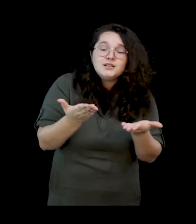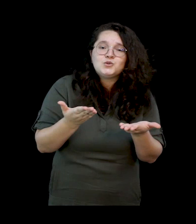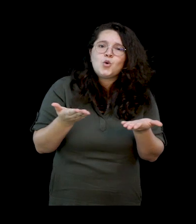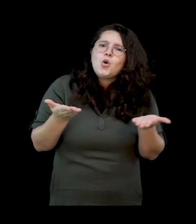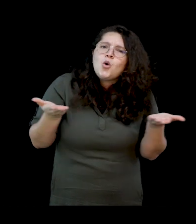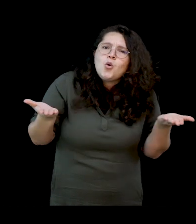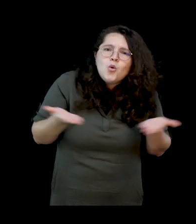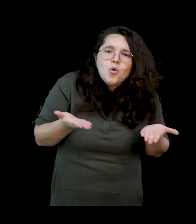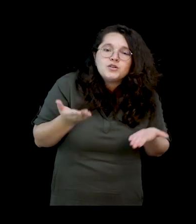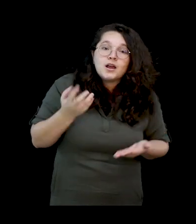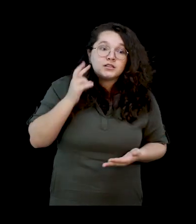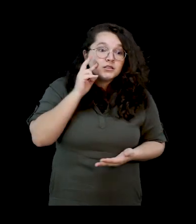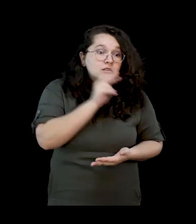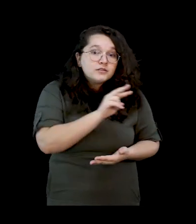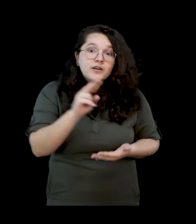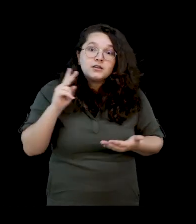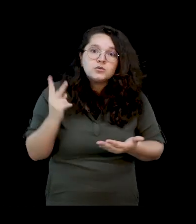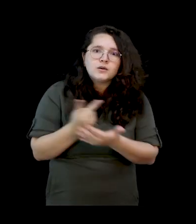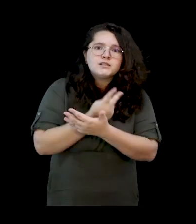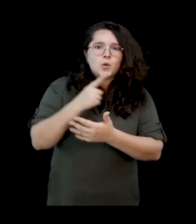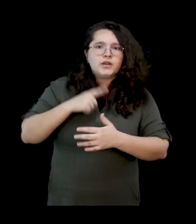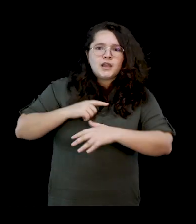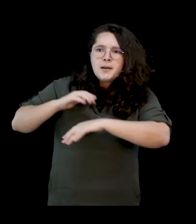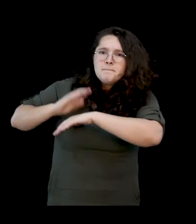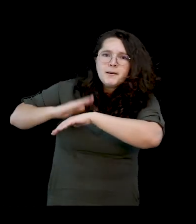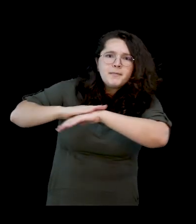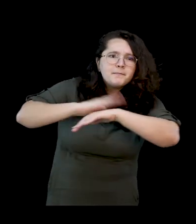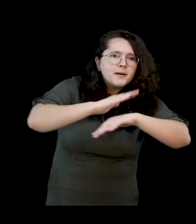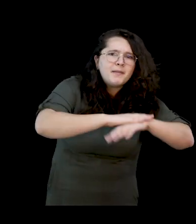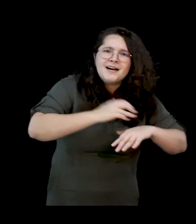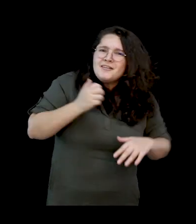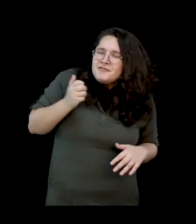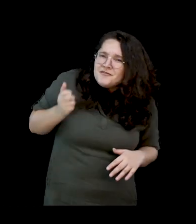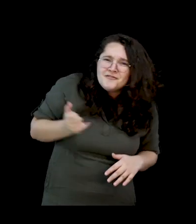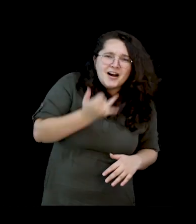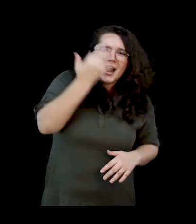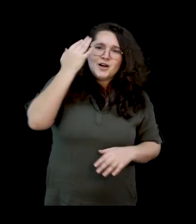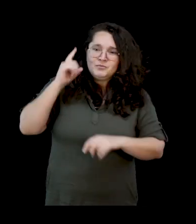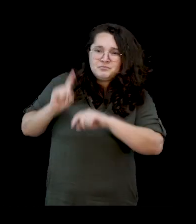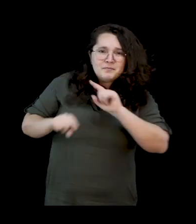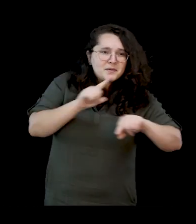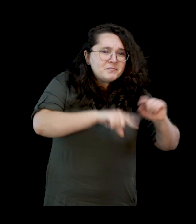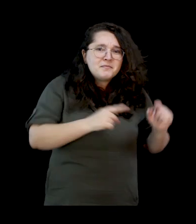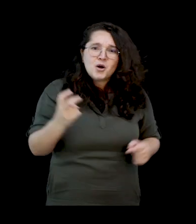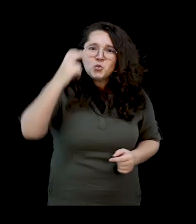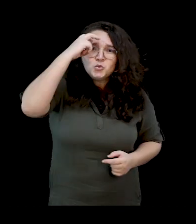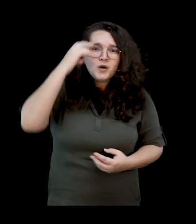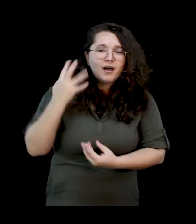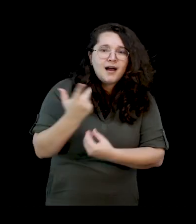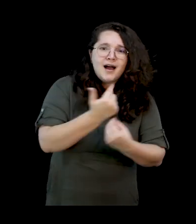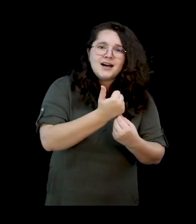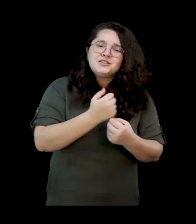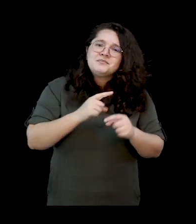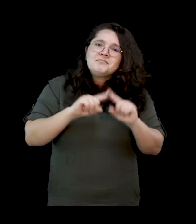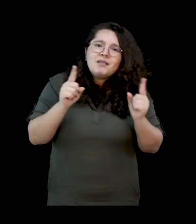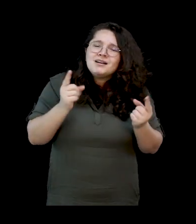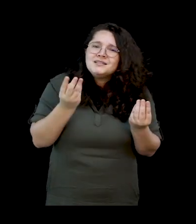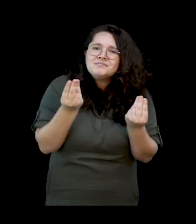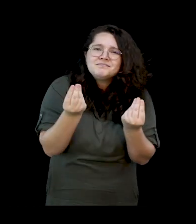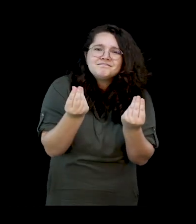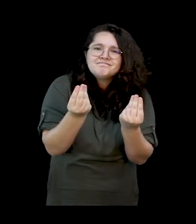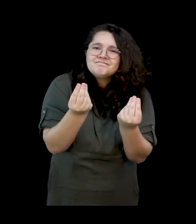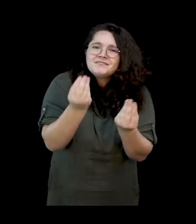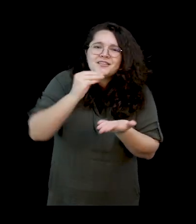situação em que há uma superprodução de objetos culturais que não encontram uma